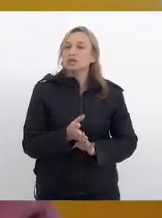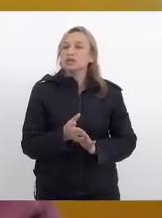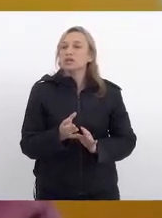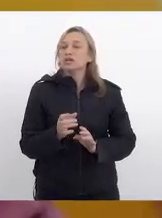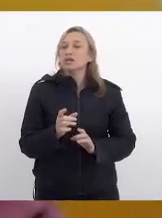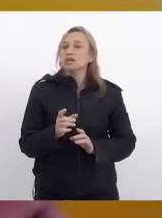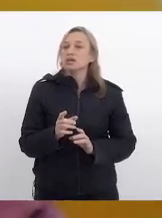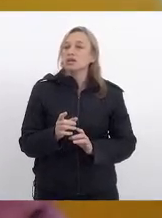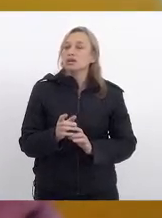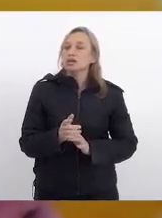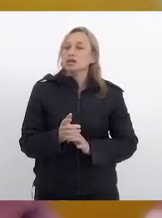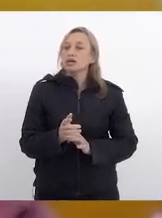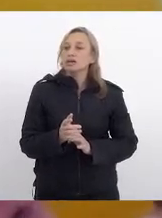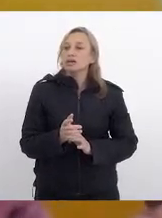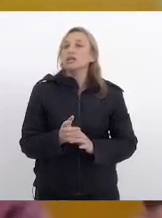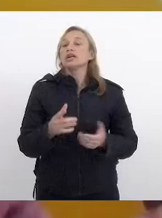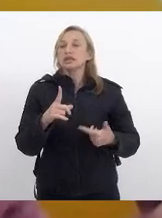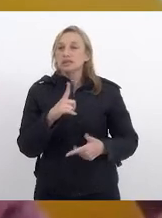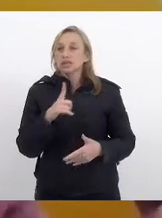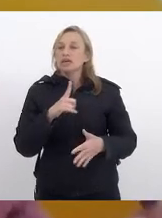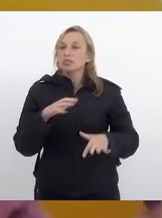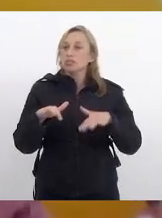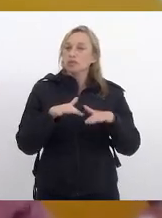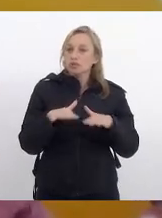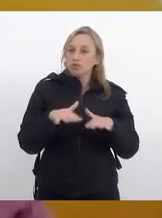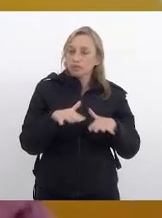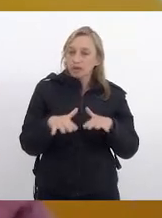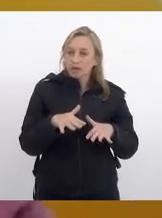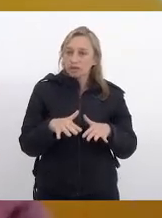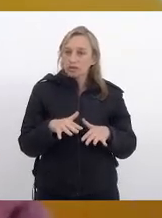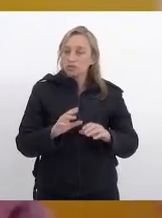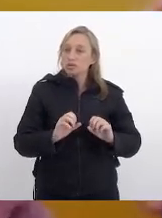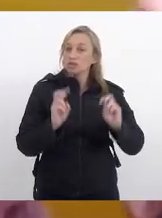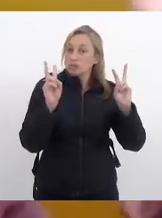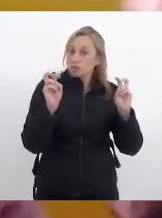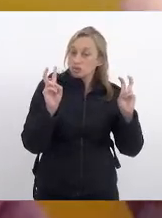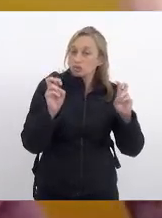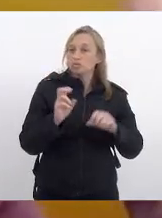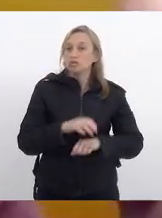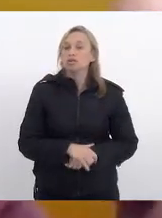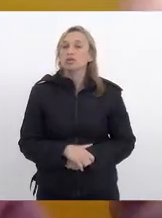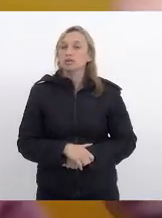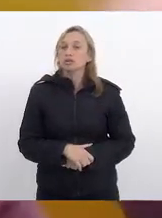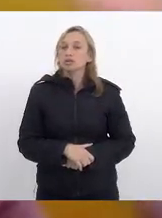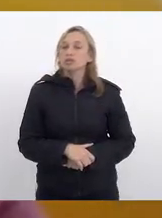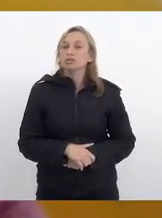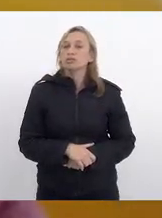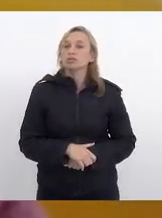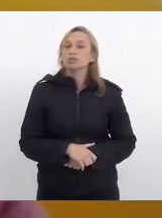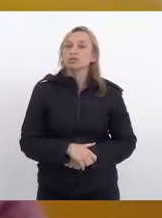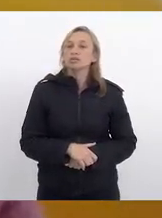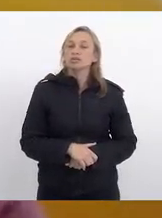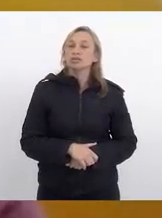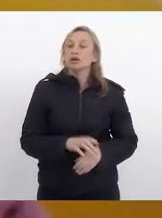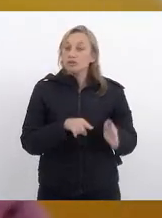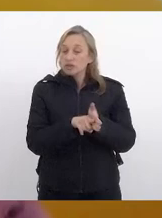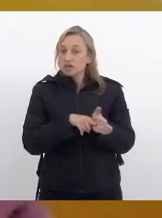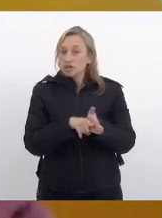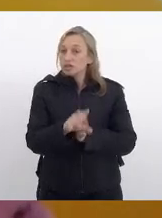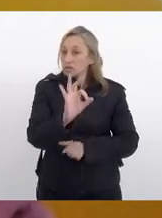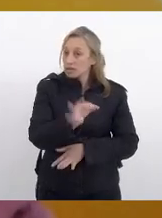os veículos né que vão é pelo interior um pouco maior para fazer equação é eles têm que passar por uma fiscalização